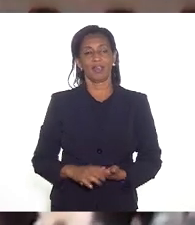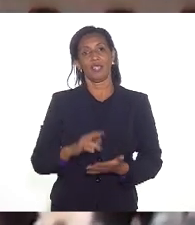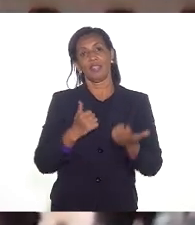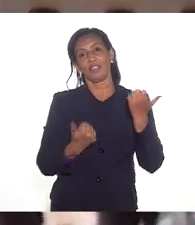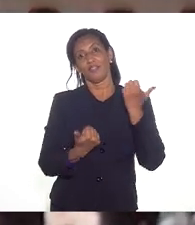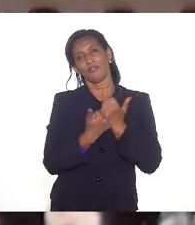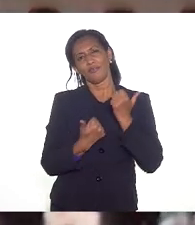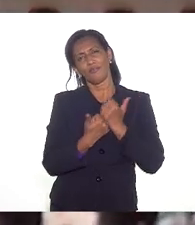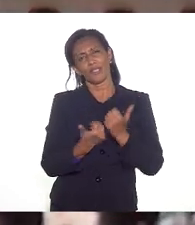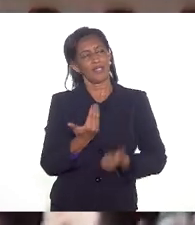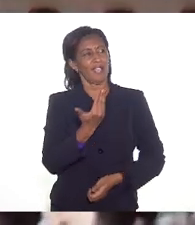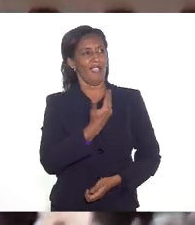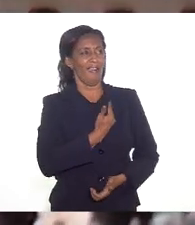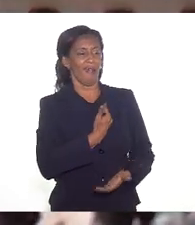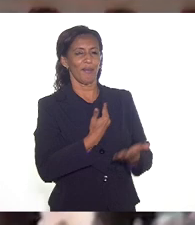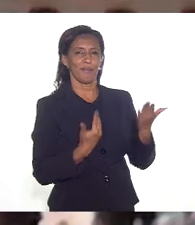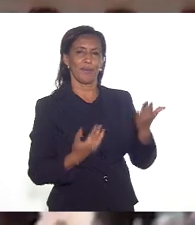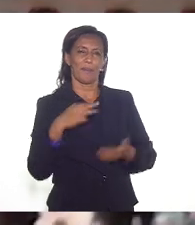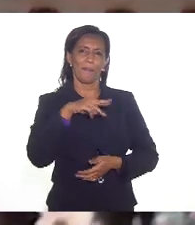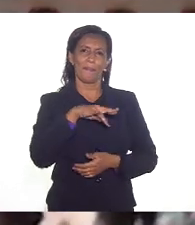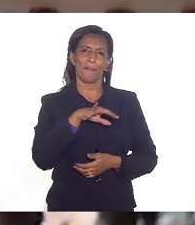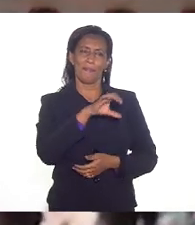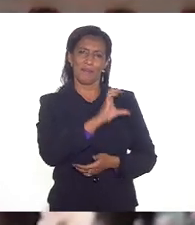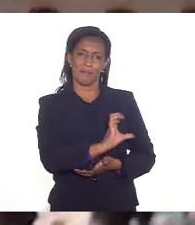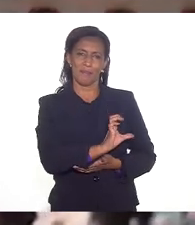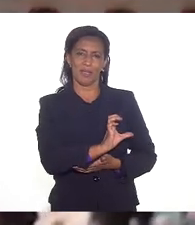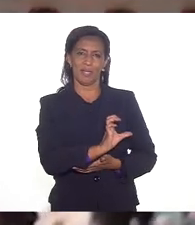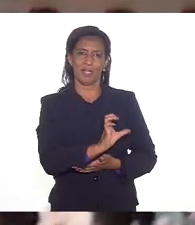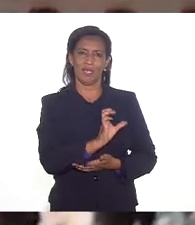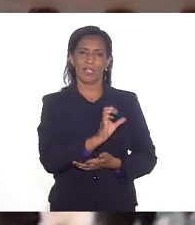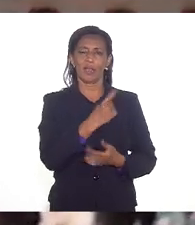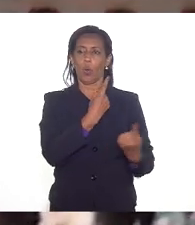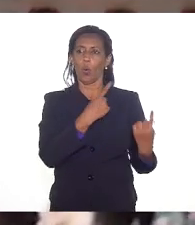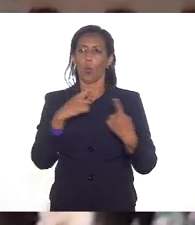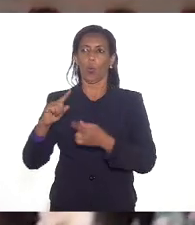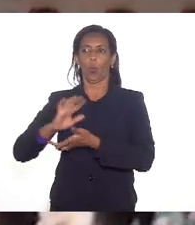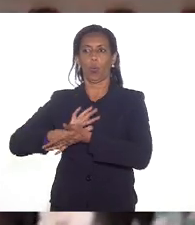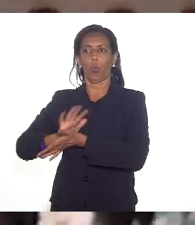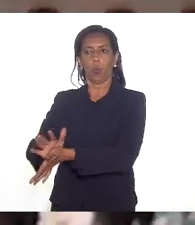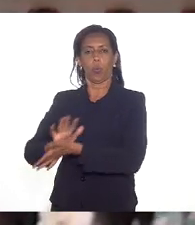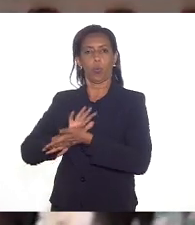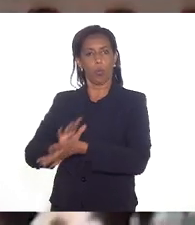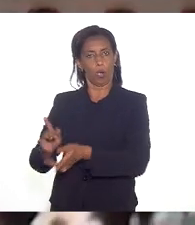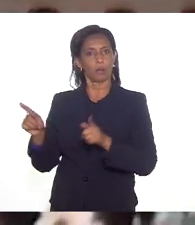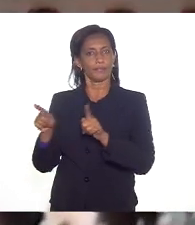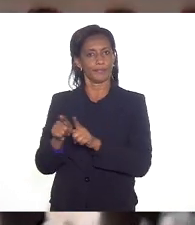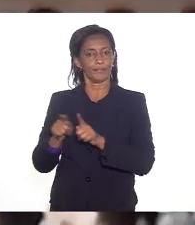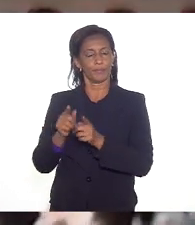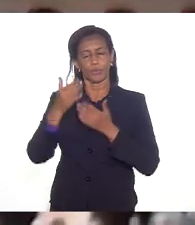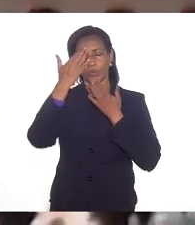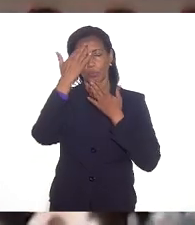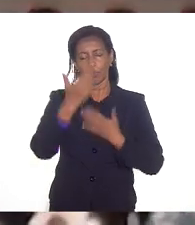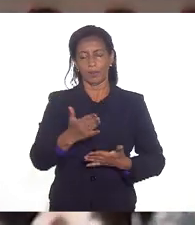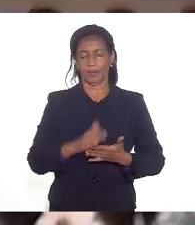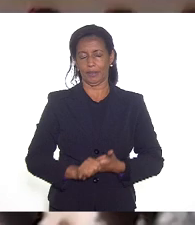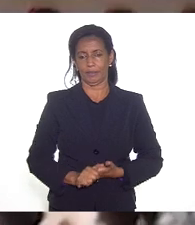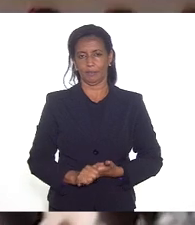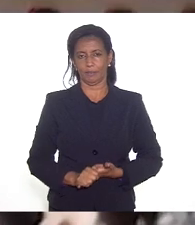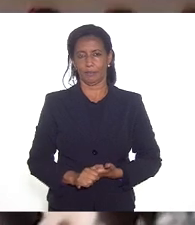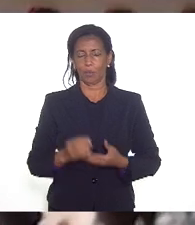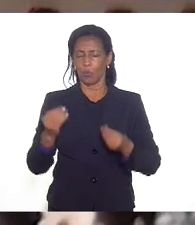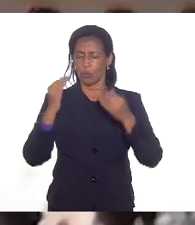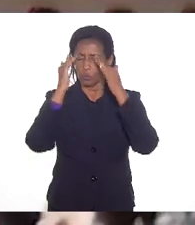presidir com esse querido amigo Carlos minc a comissão de combate às discriminações e preconceitos muito obrigada